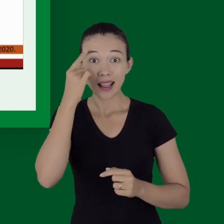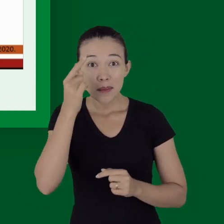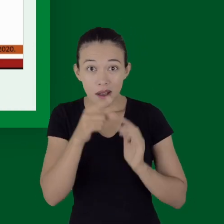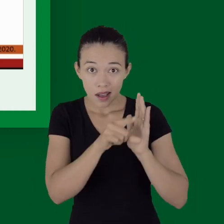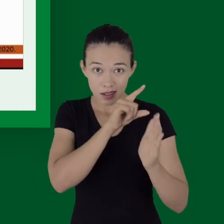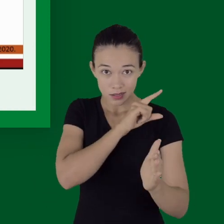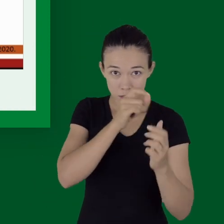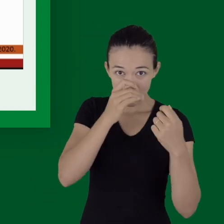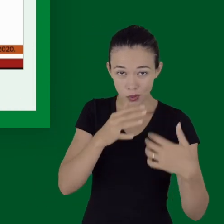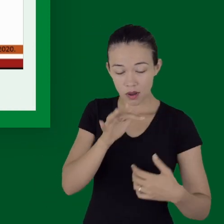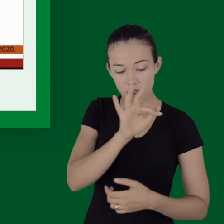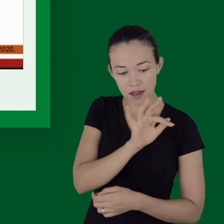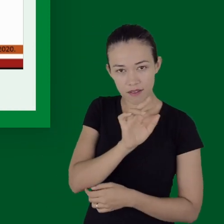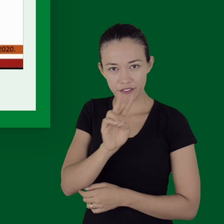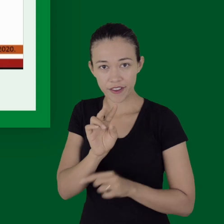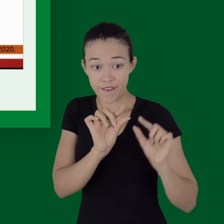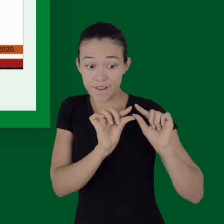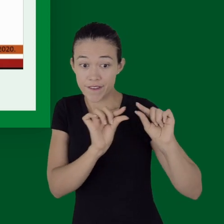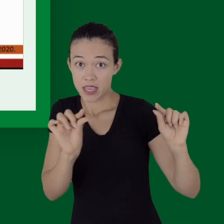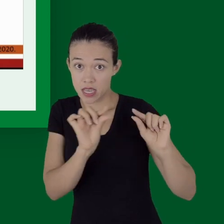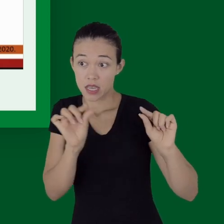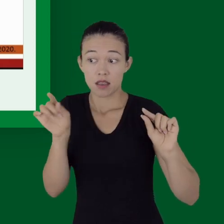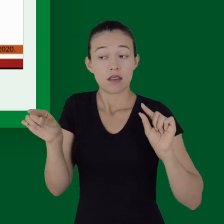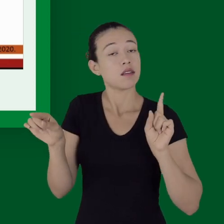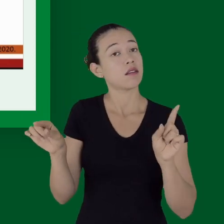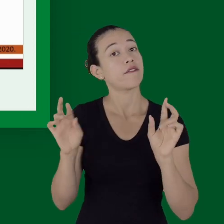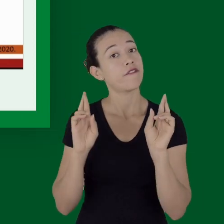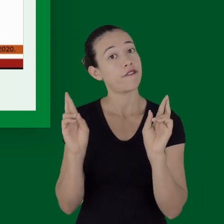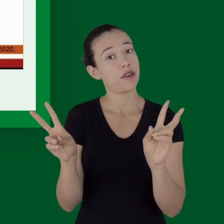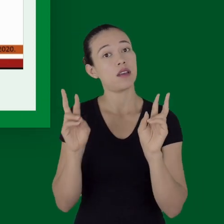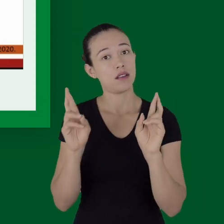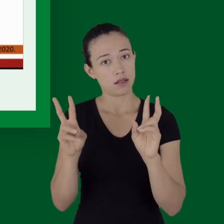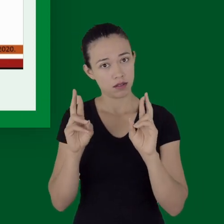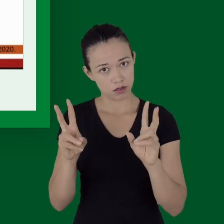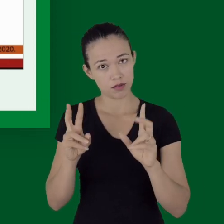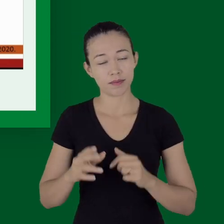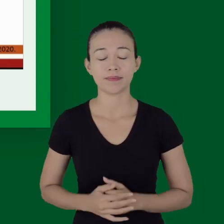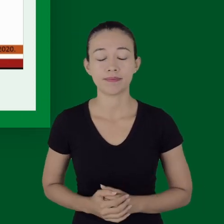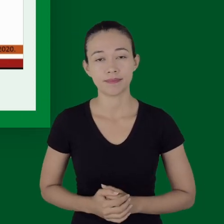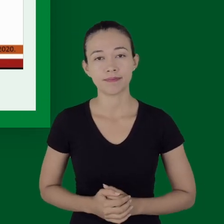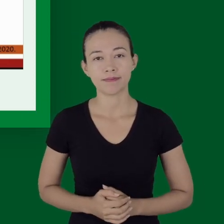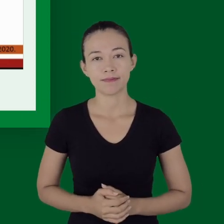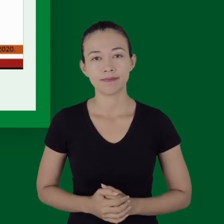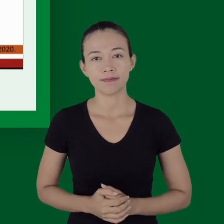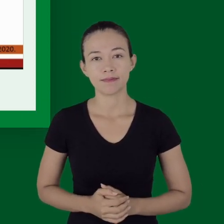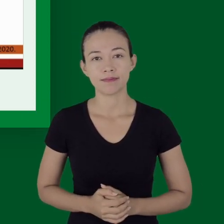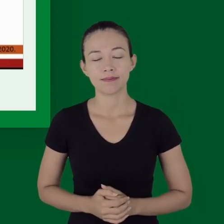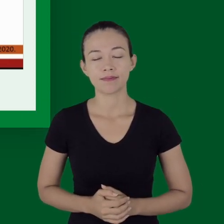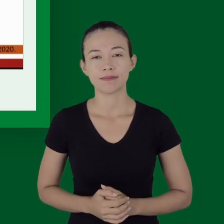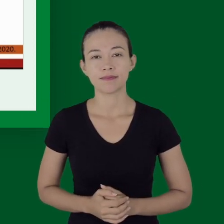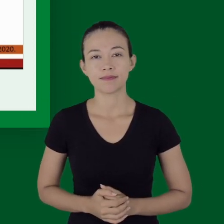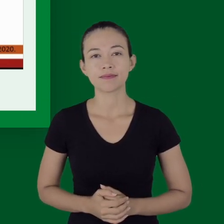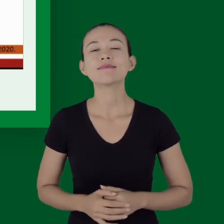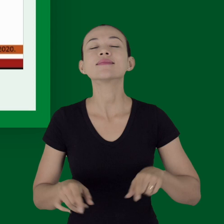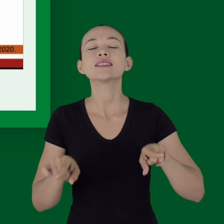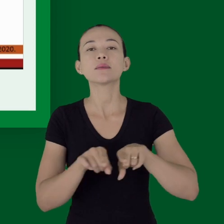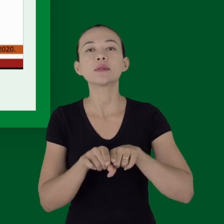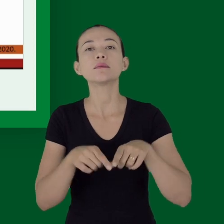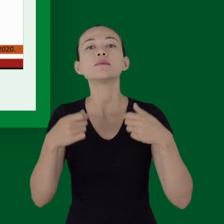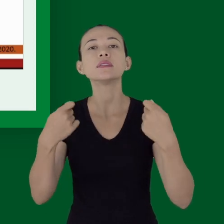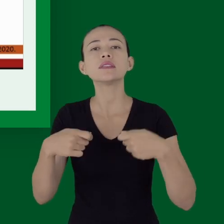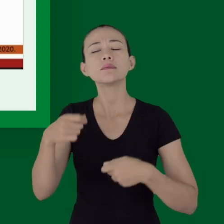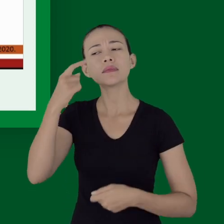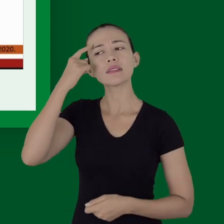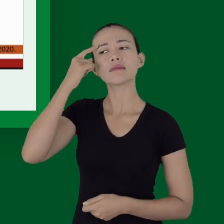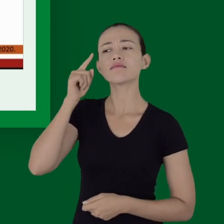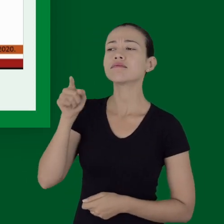fibrilação fina. E dentro dos ritmos não chocáveis, então a sistolia e a ESP, a gente já tem que pensar precocemente